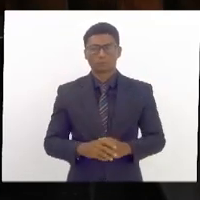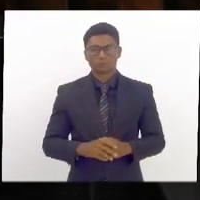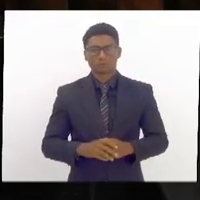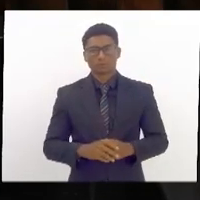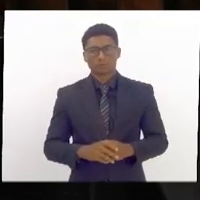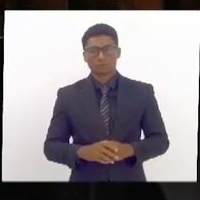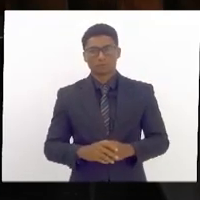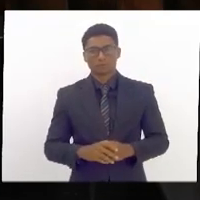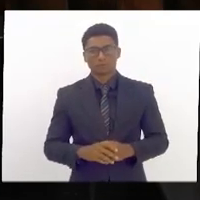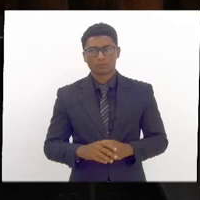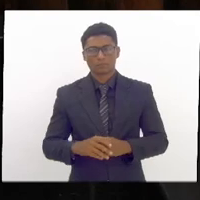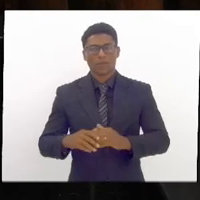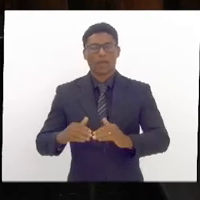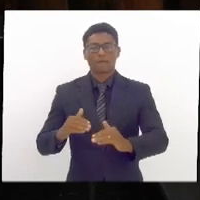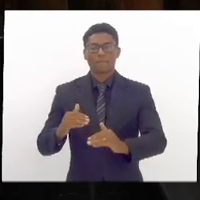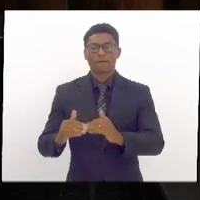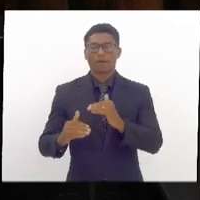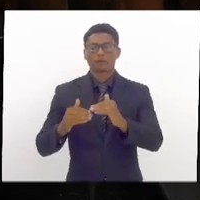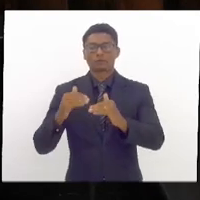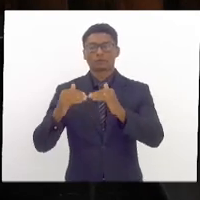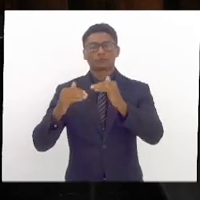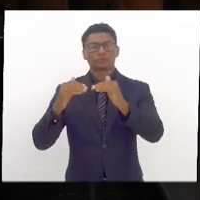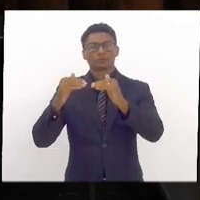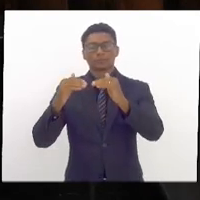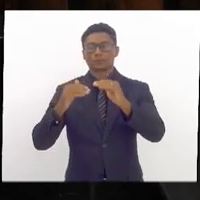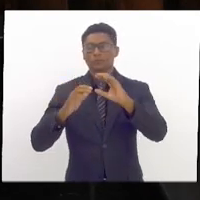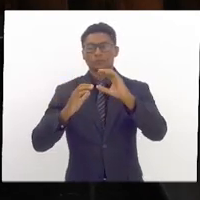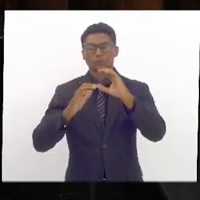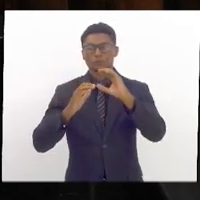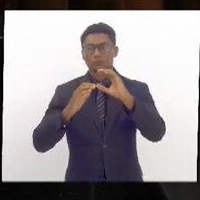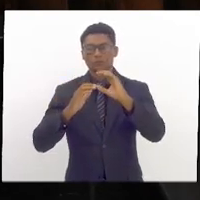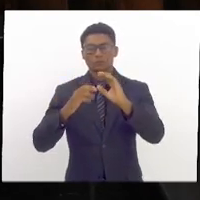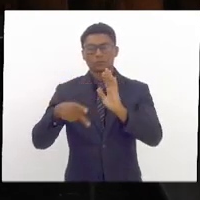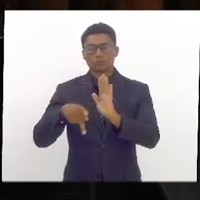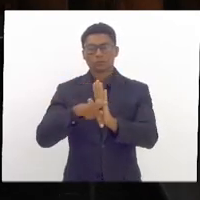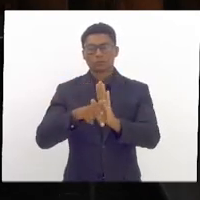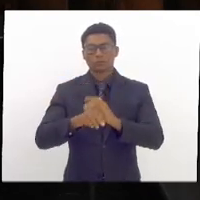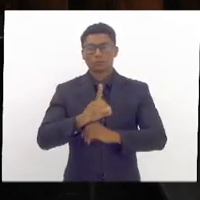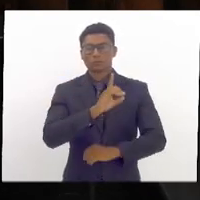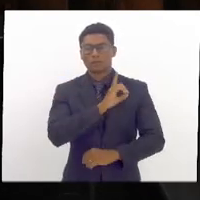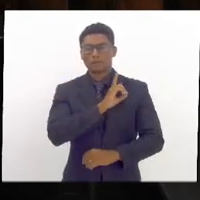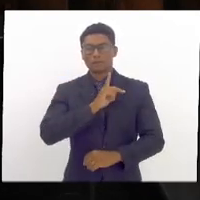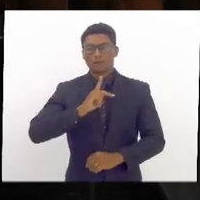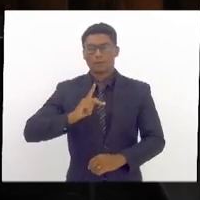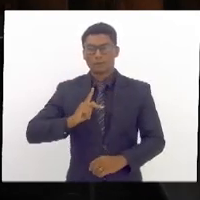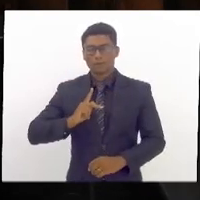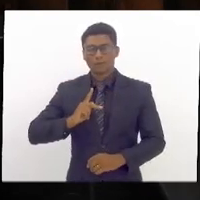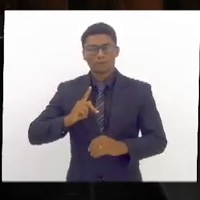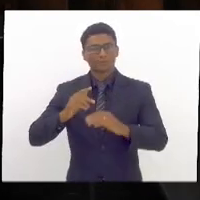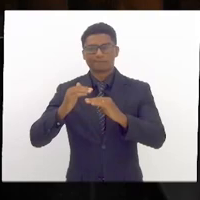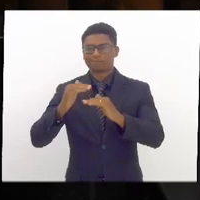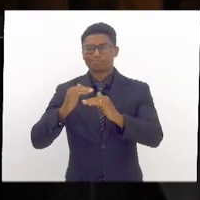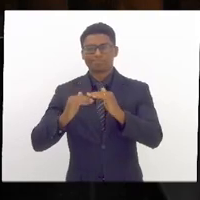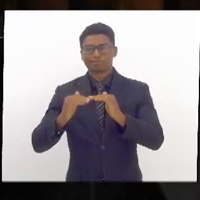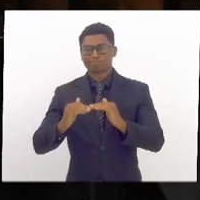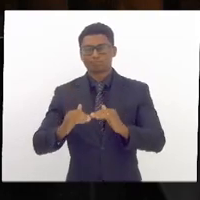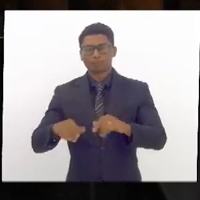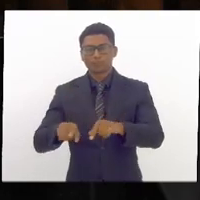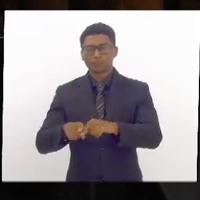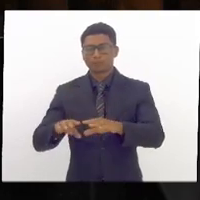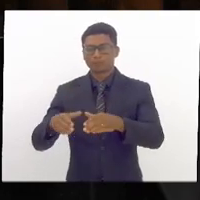diminui os avanços nos concursos da Defensoria Pública e do seu pessoal de